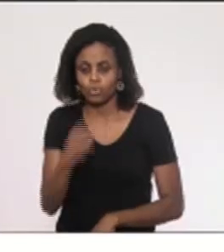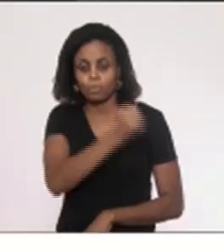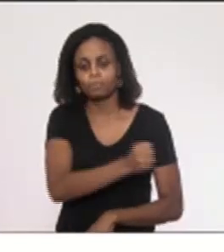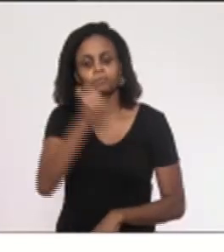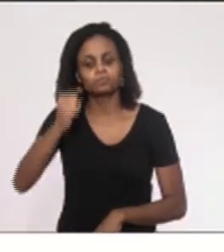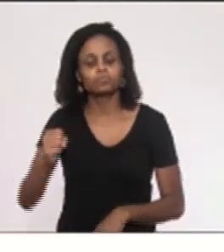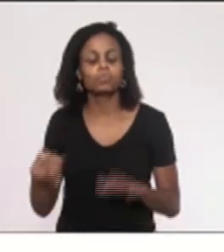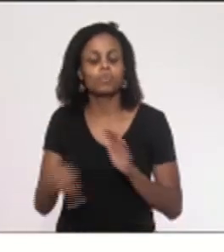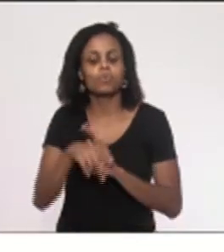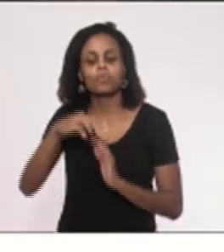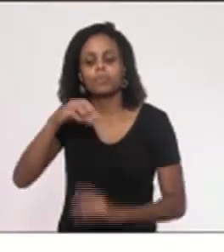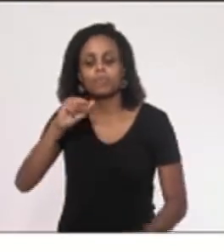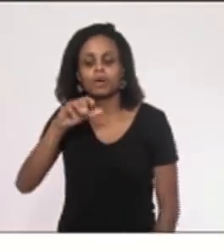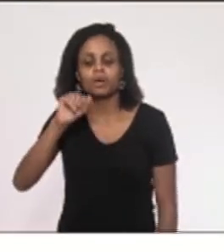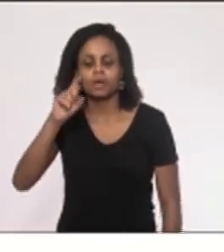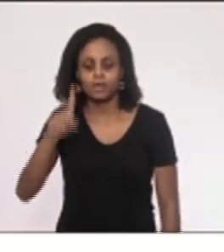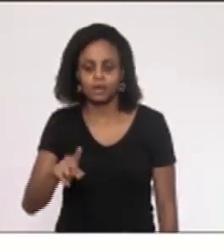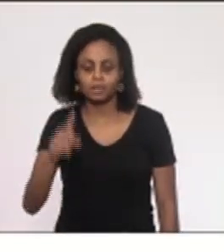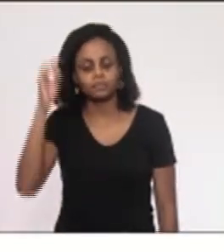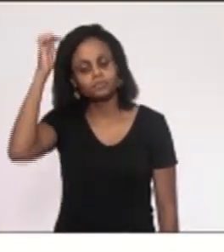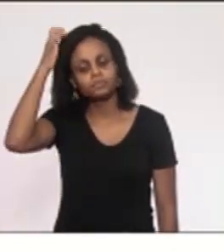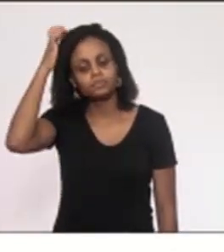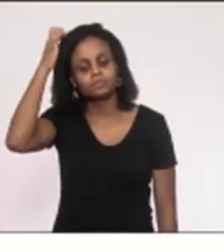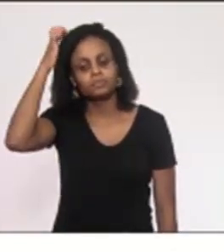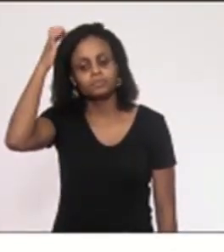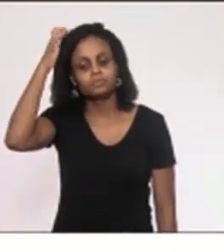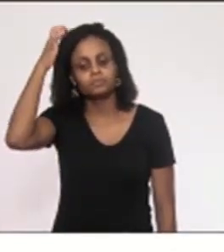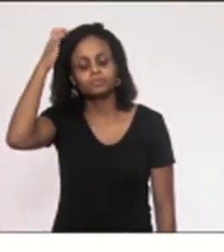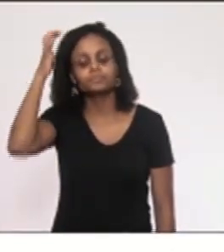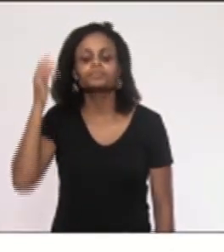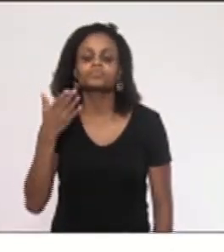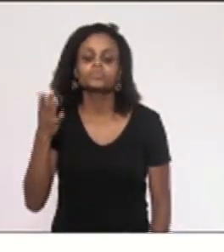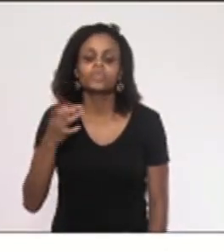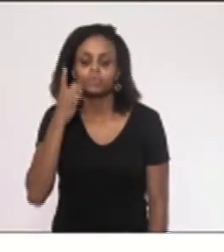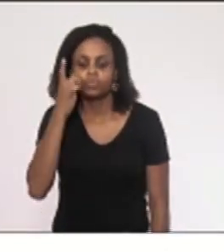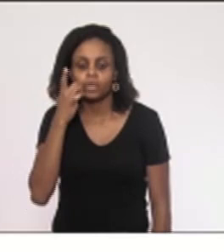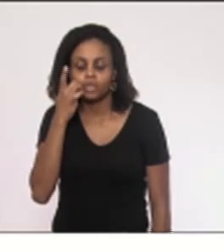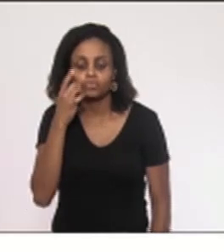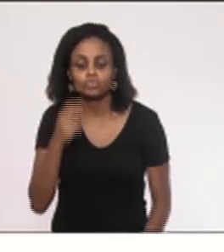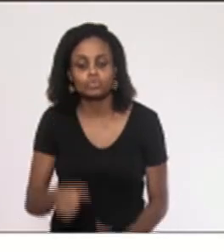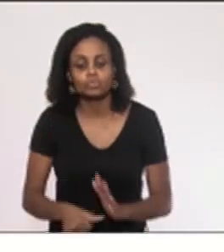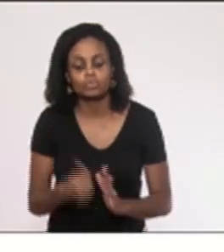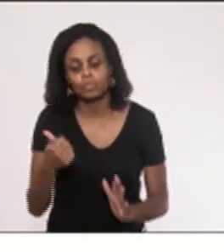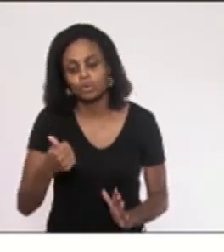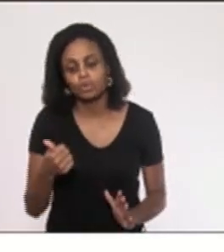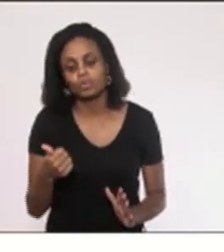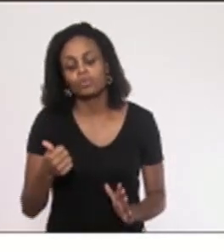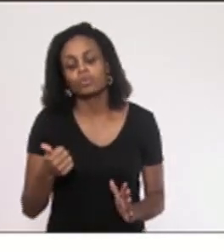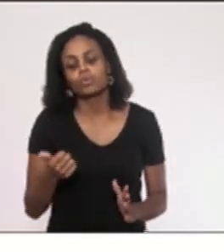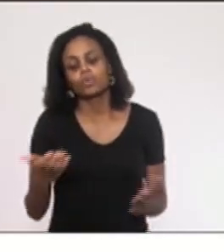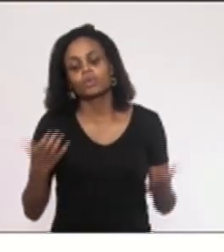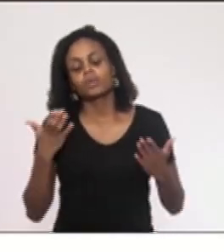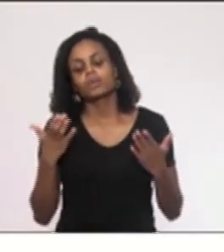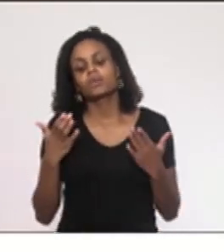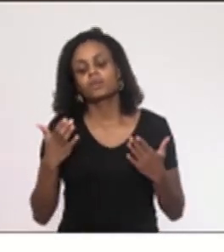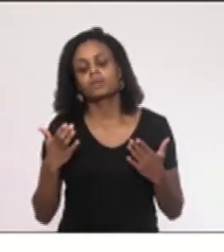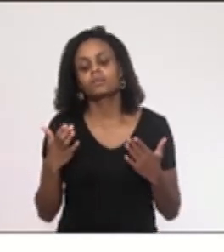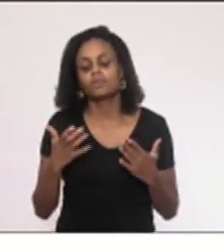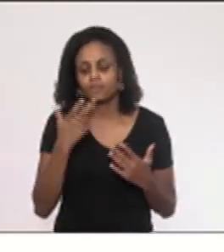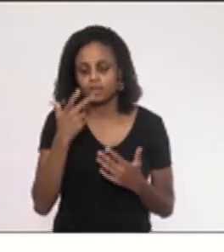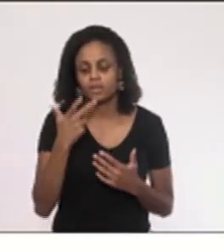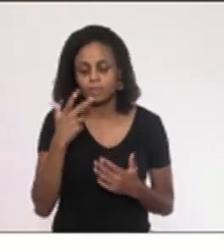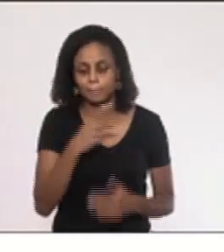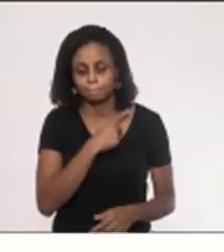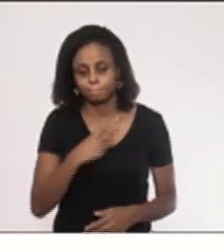Senhor presidente, senhoras deputadas, senhores deputados, em primeiro lugar quero destacar, senhor